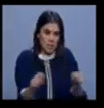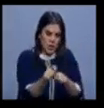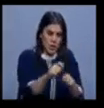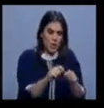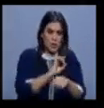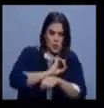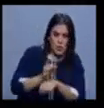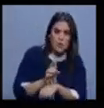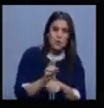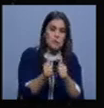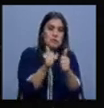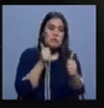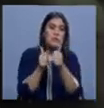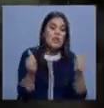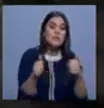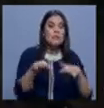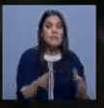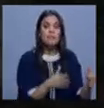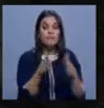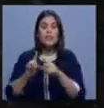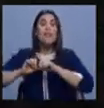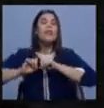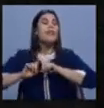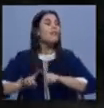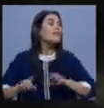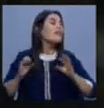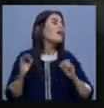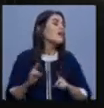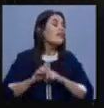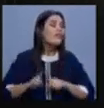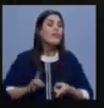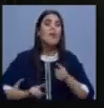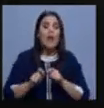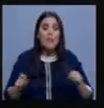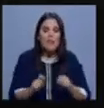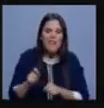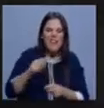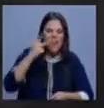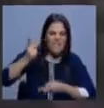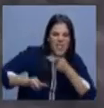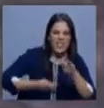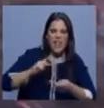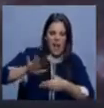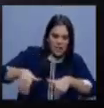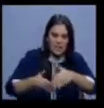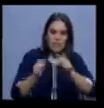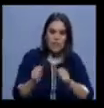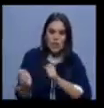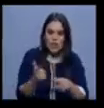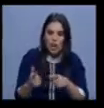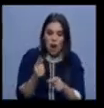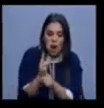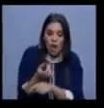de estrelas que estão no nosso plano. Outra coisa completamente diferente é medir, analisar a trajetória dessas estrelas que não estão no mesmo plano, mas